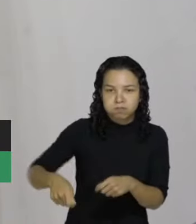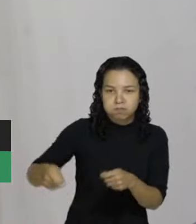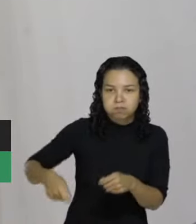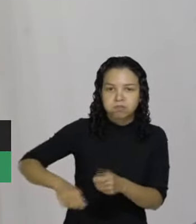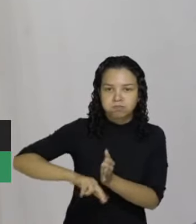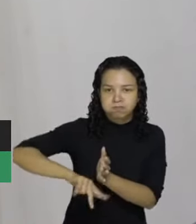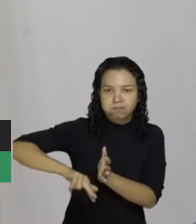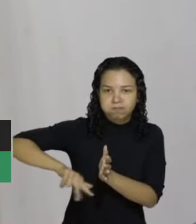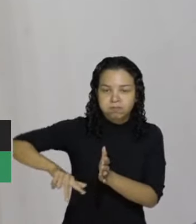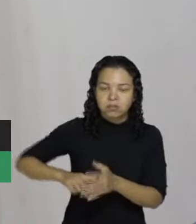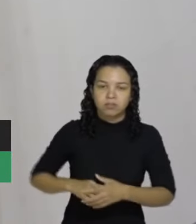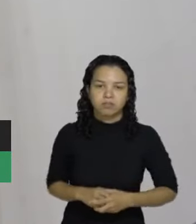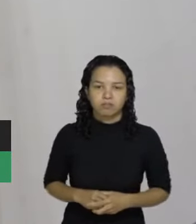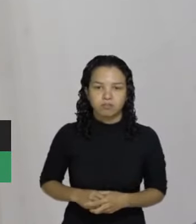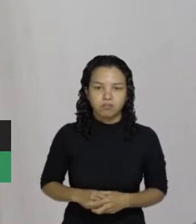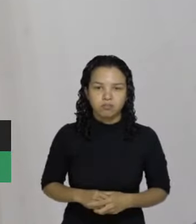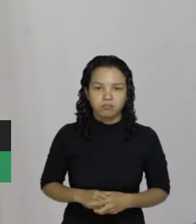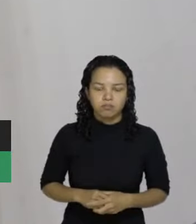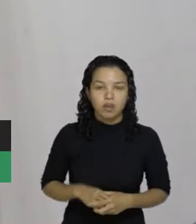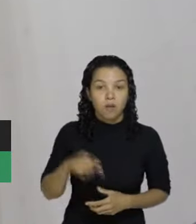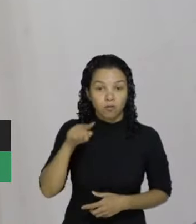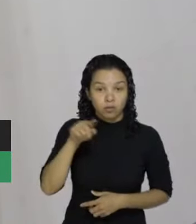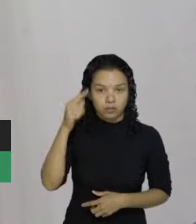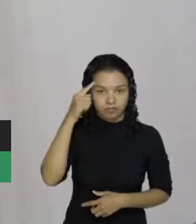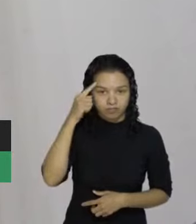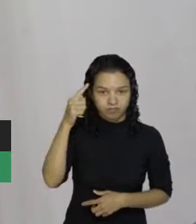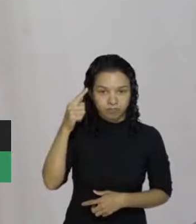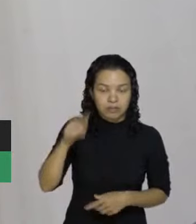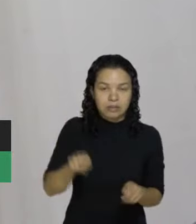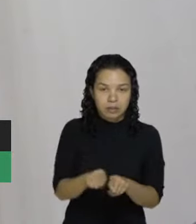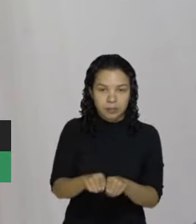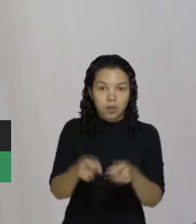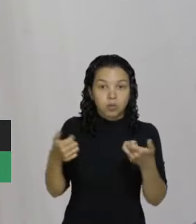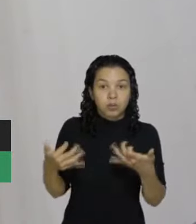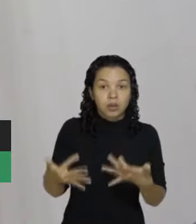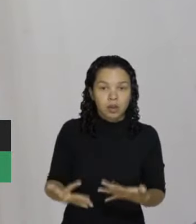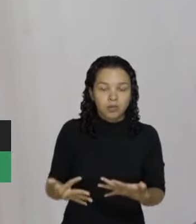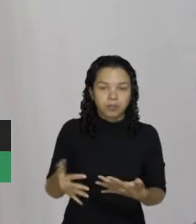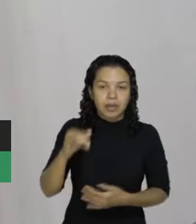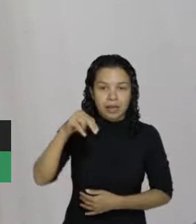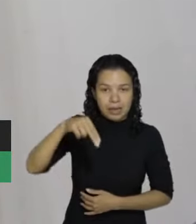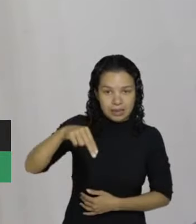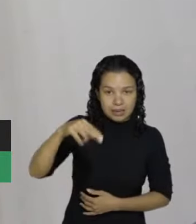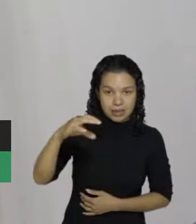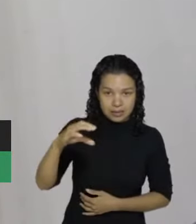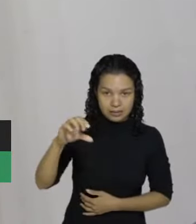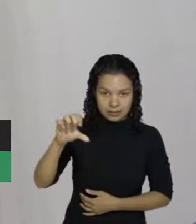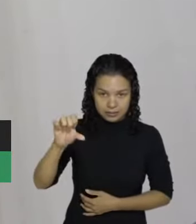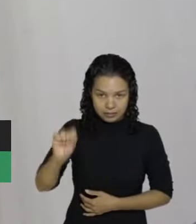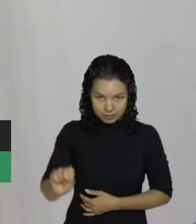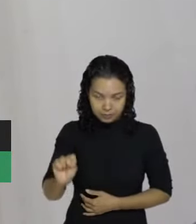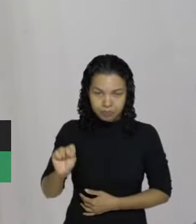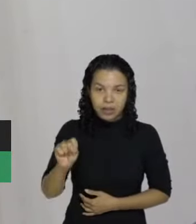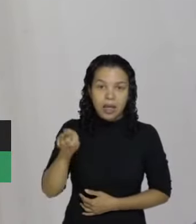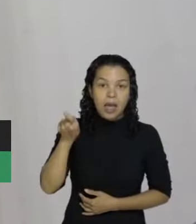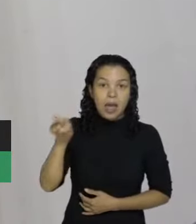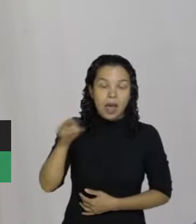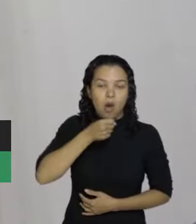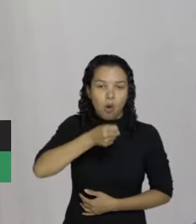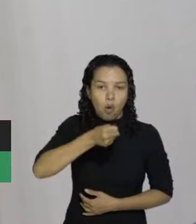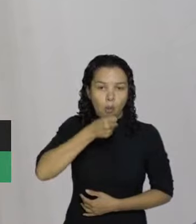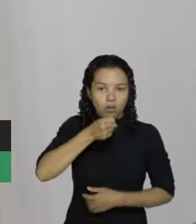Para que os senhores possam ter um pouco mais de consistência do que estou falando, a NSC fez uma reportagem, eu vou pedir à técnica da casa que